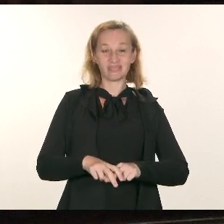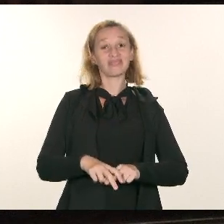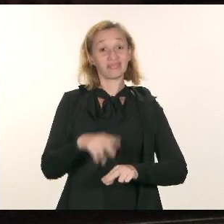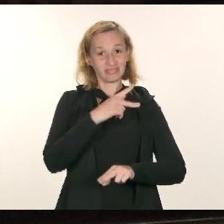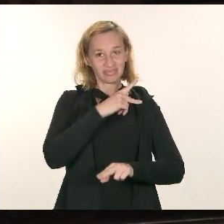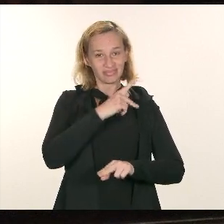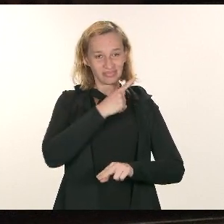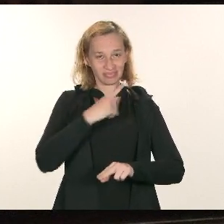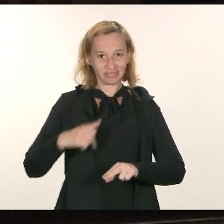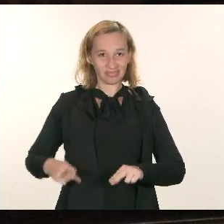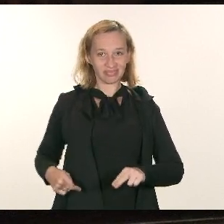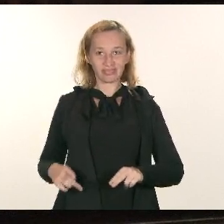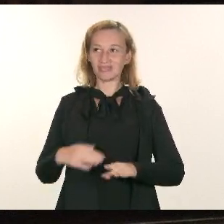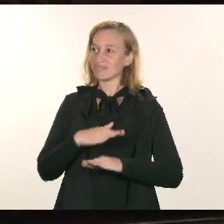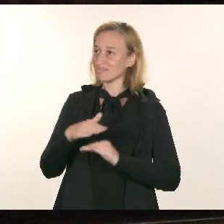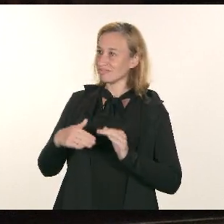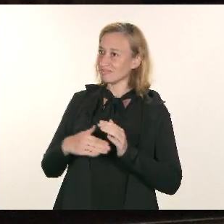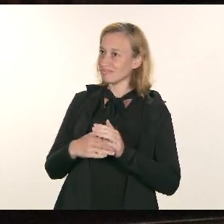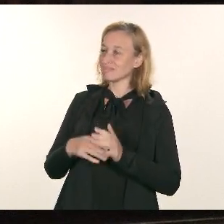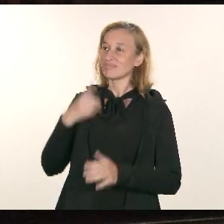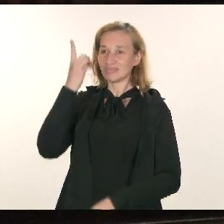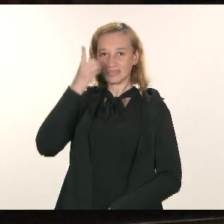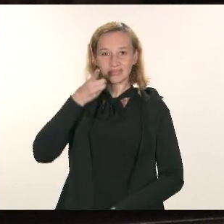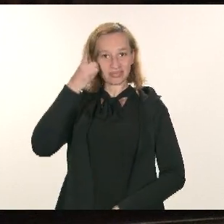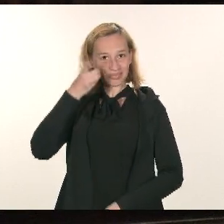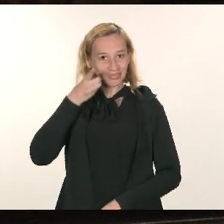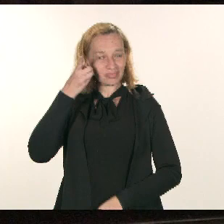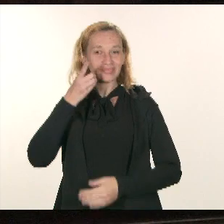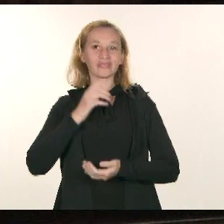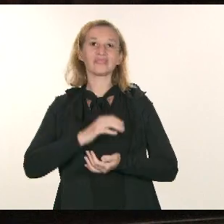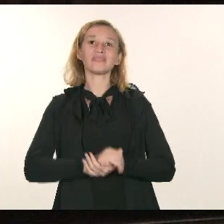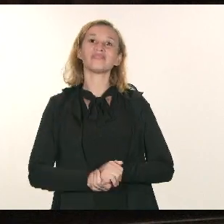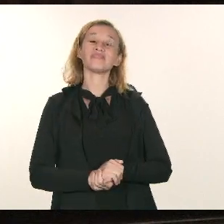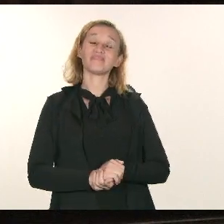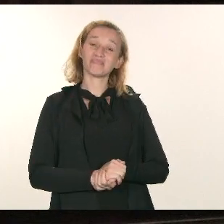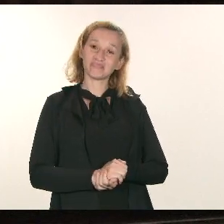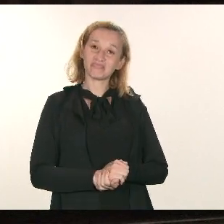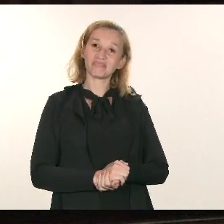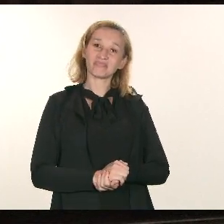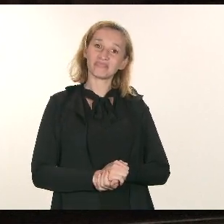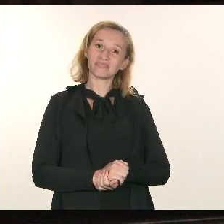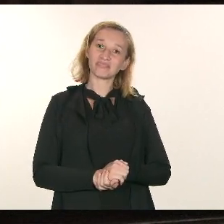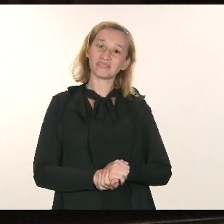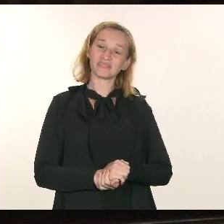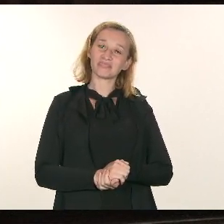senhoras deputadas, senhores deputados que ainda participam